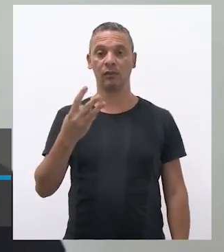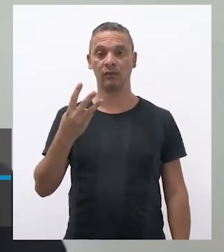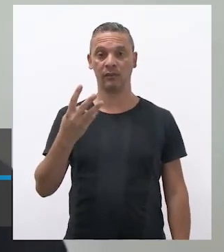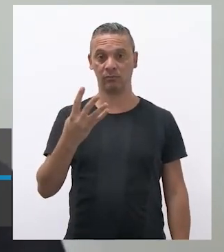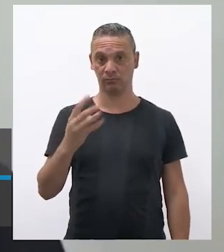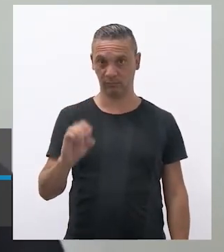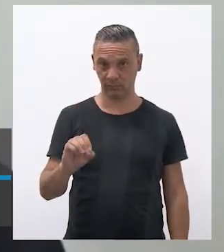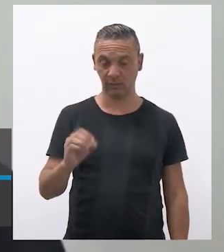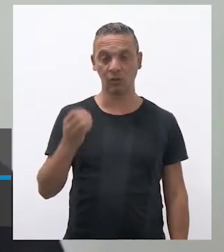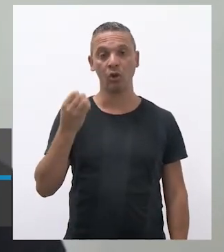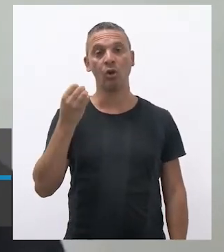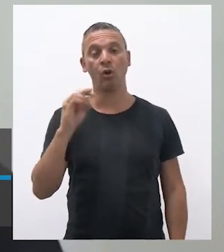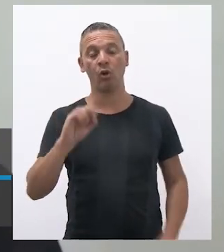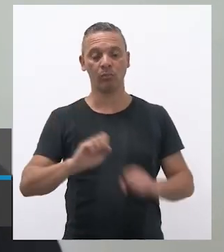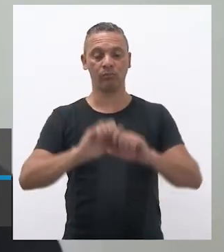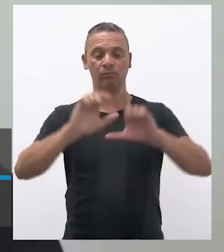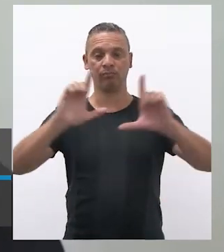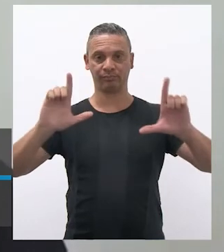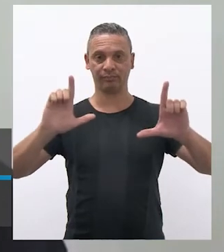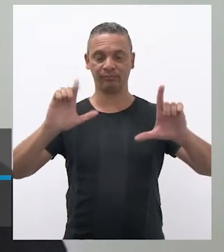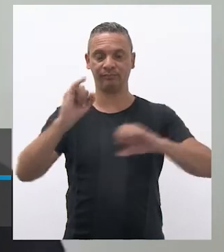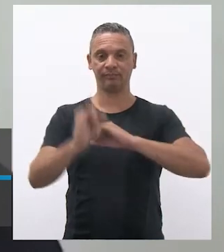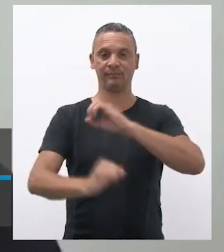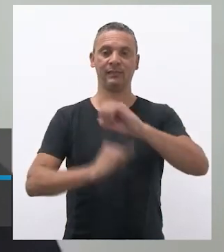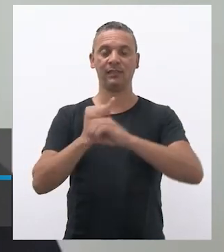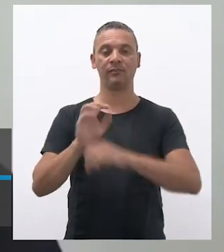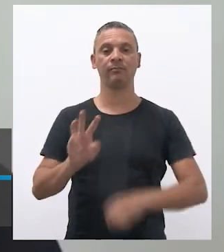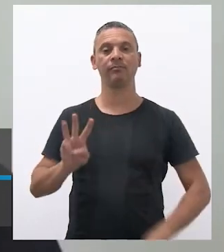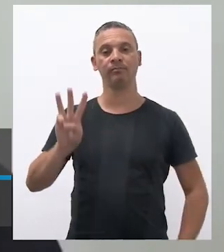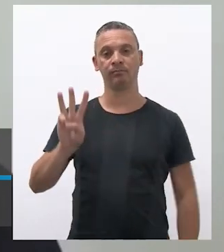4340, ou por meio do site da Defensoria, que é